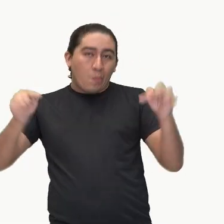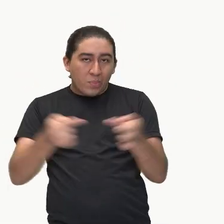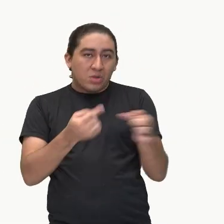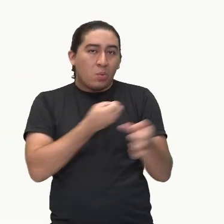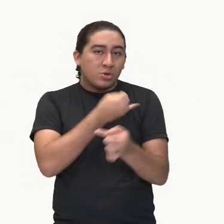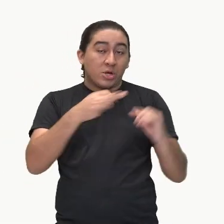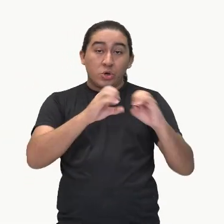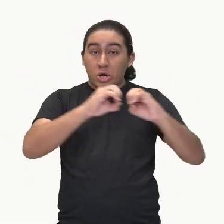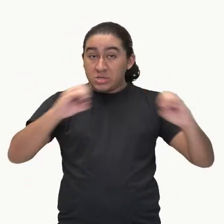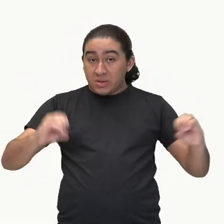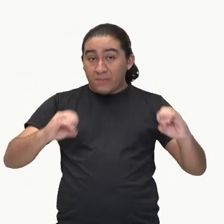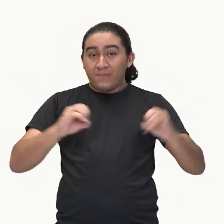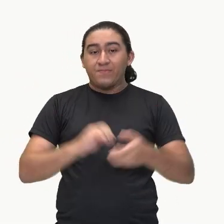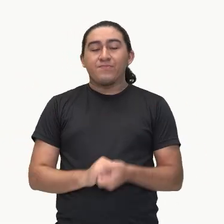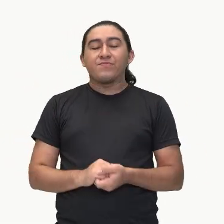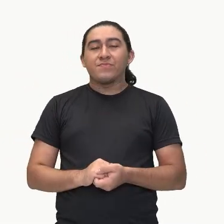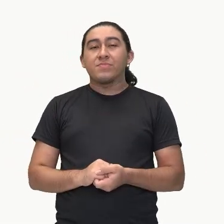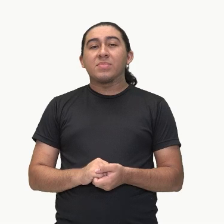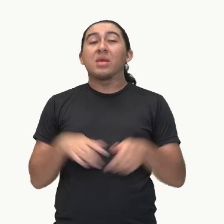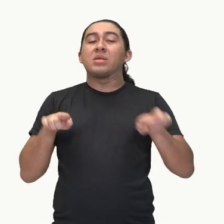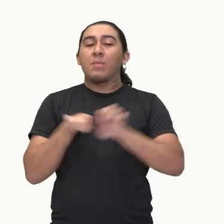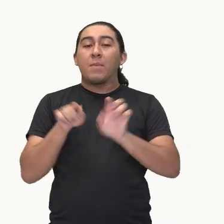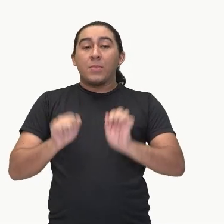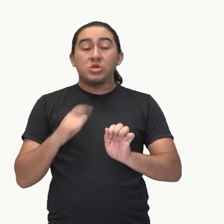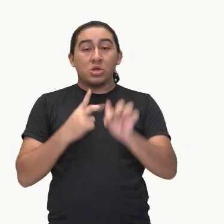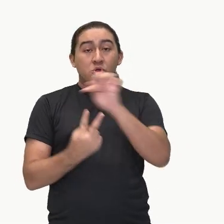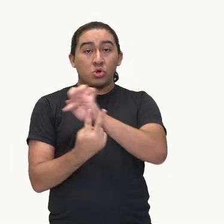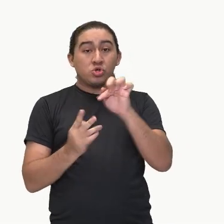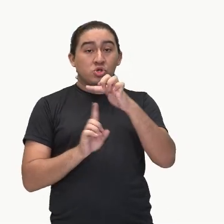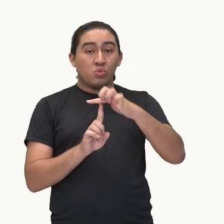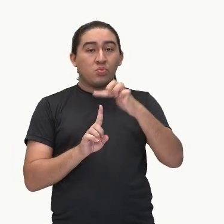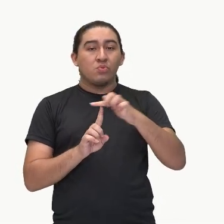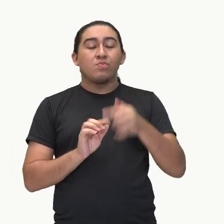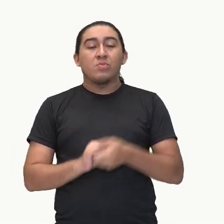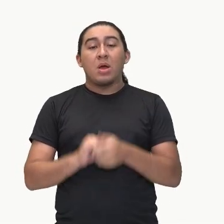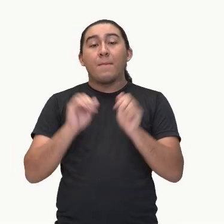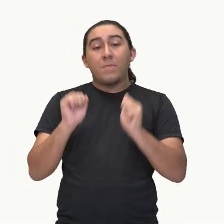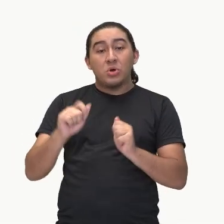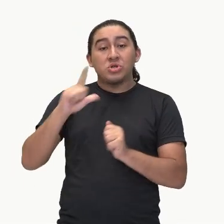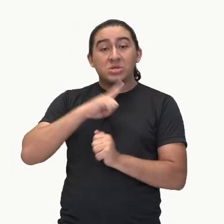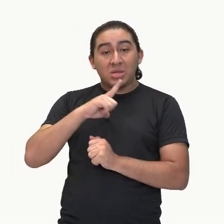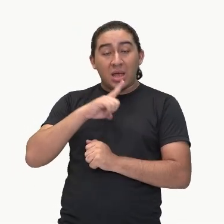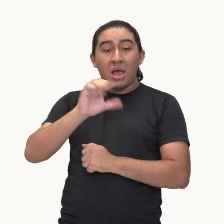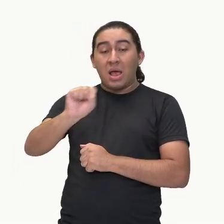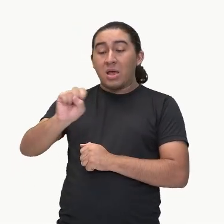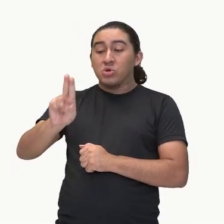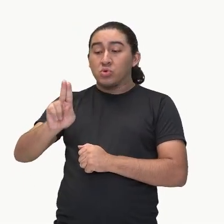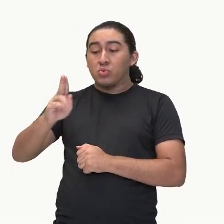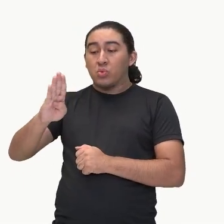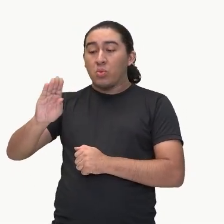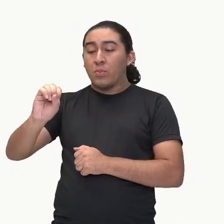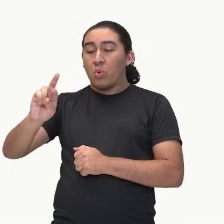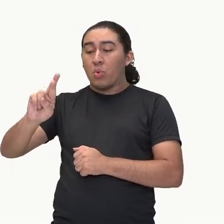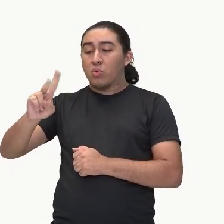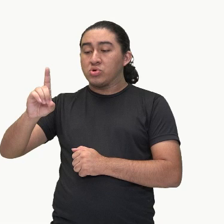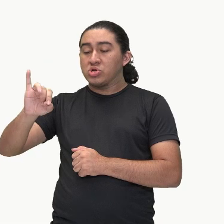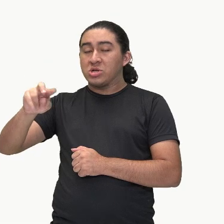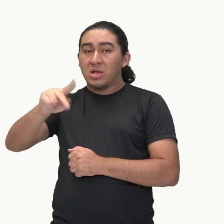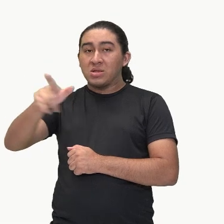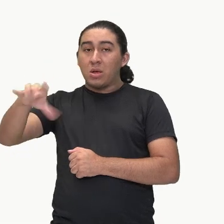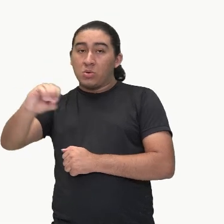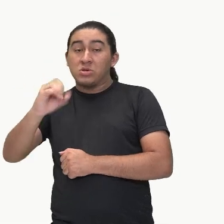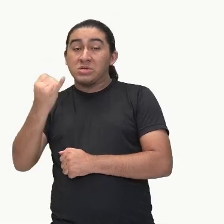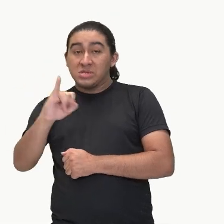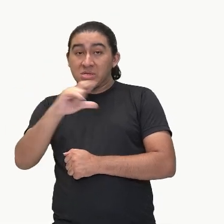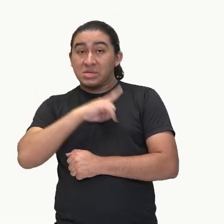2 tipos, vamos avançar. Pode ser composto por subordinação, que a gente vai estudar mais para frente, que é quando as orações